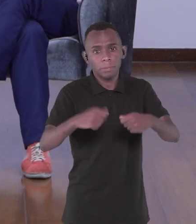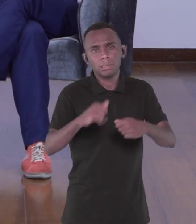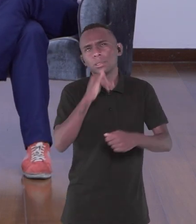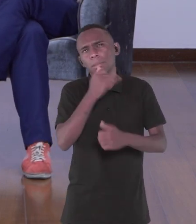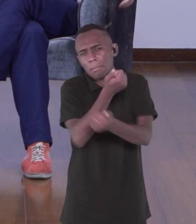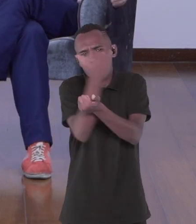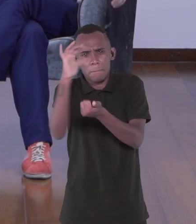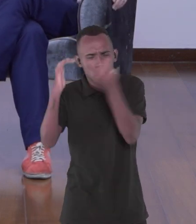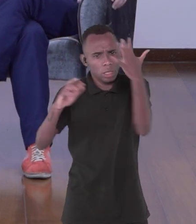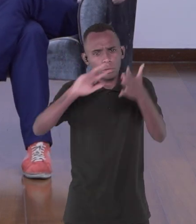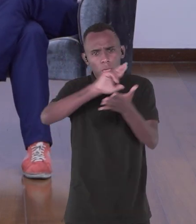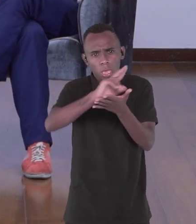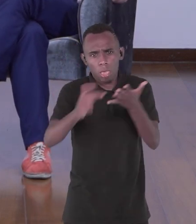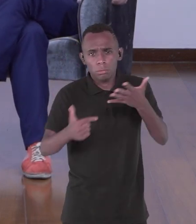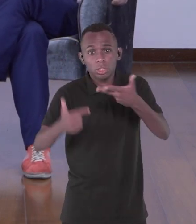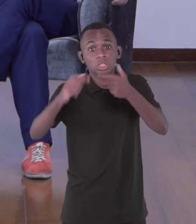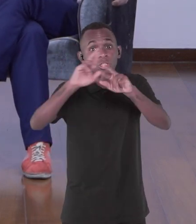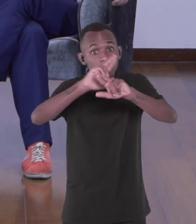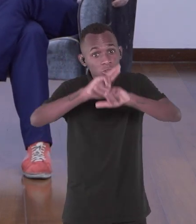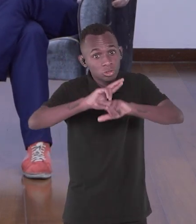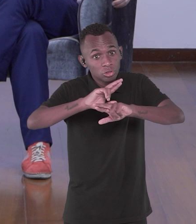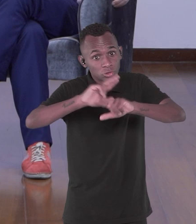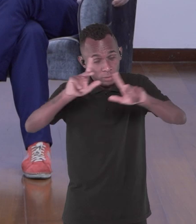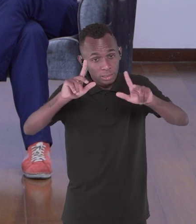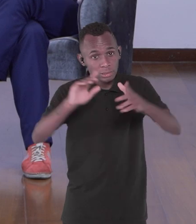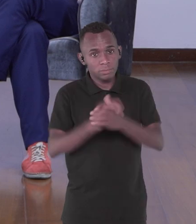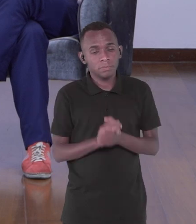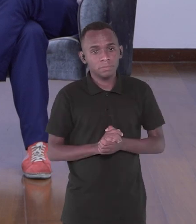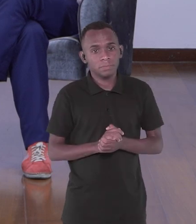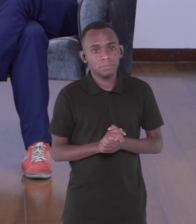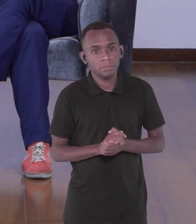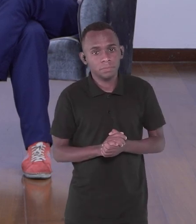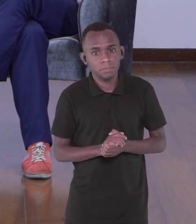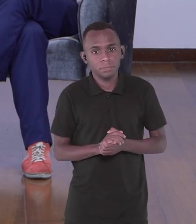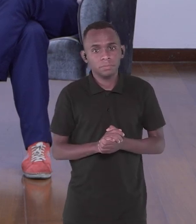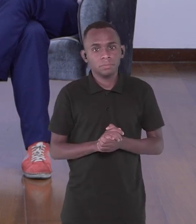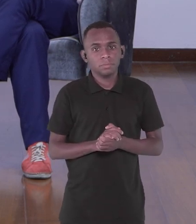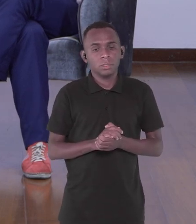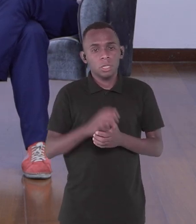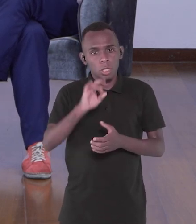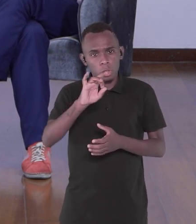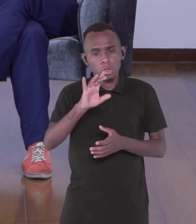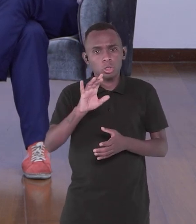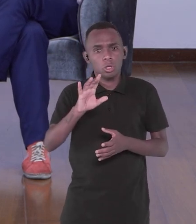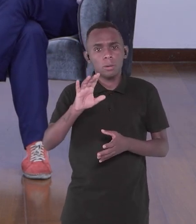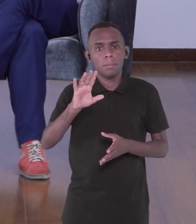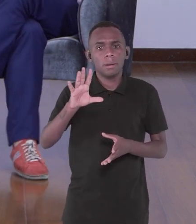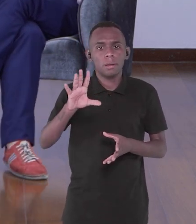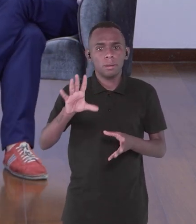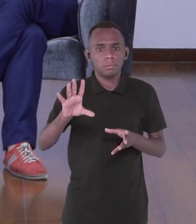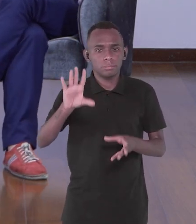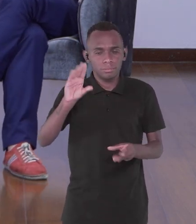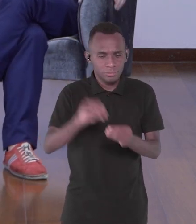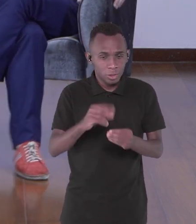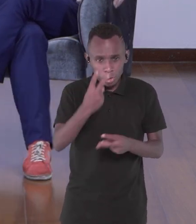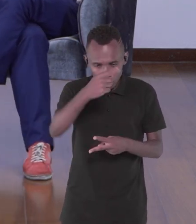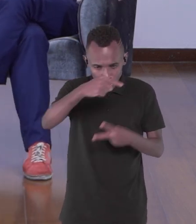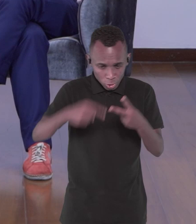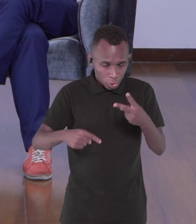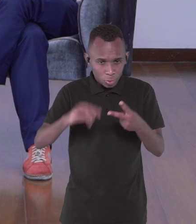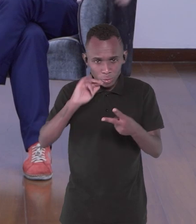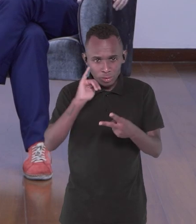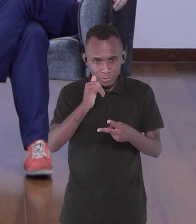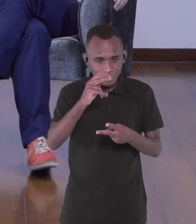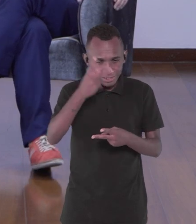ambiente, etc., vai ficar muito complicado. Vou dar, para completar, vou contar duas historinhas.